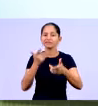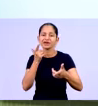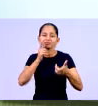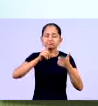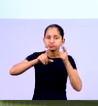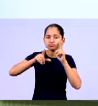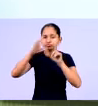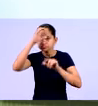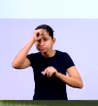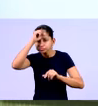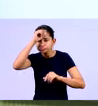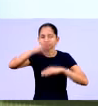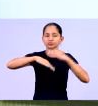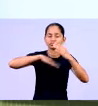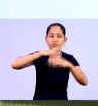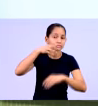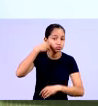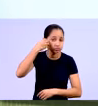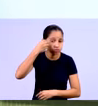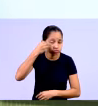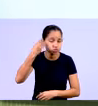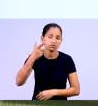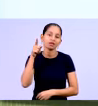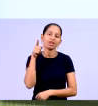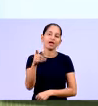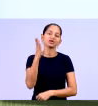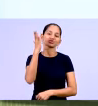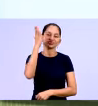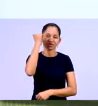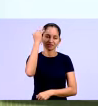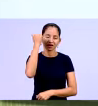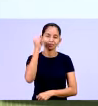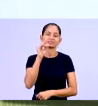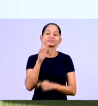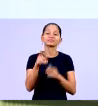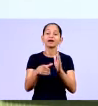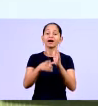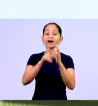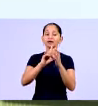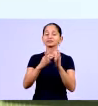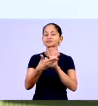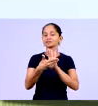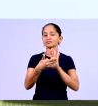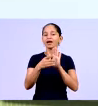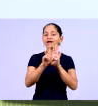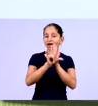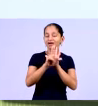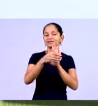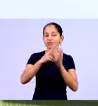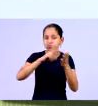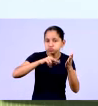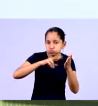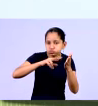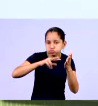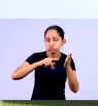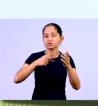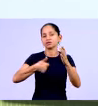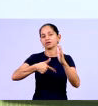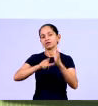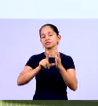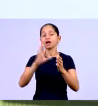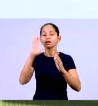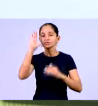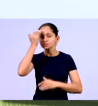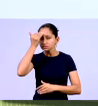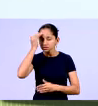consigam aprimorar o conhecimento de vocês. Então busquem o conhecimento, busquem a lei, façam a leitura e